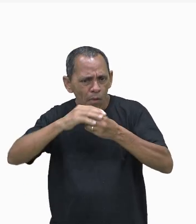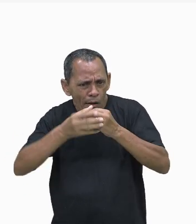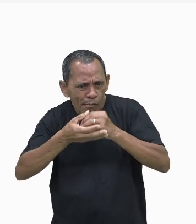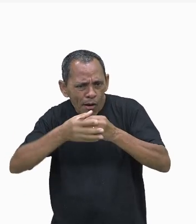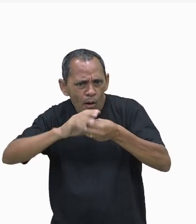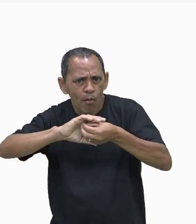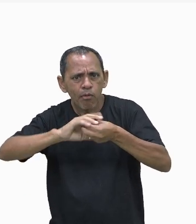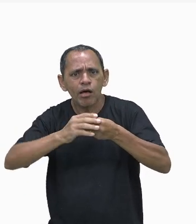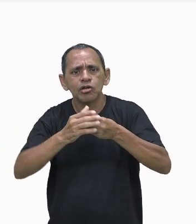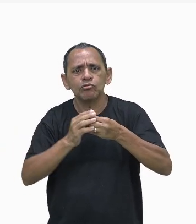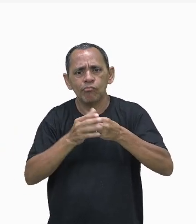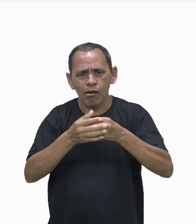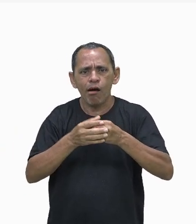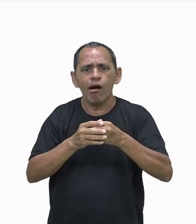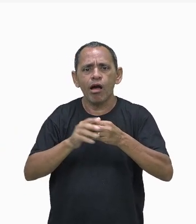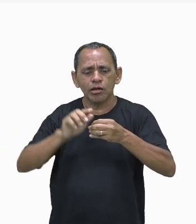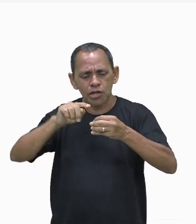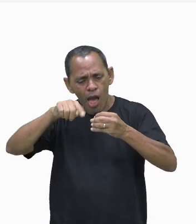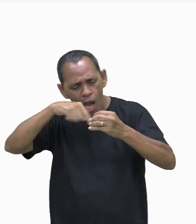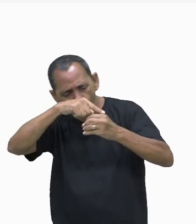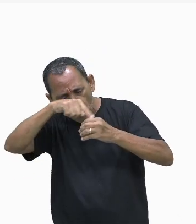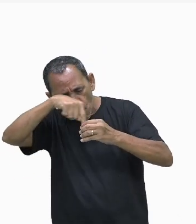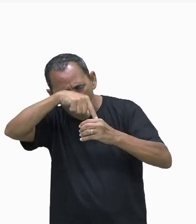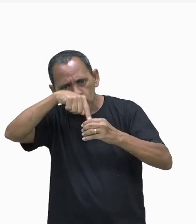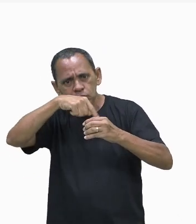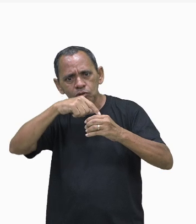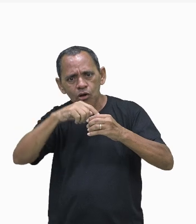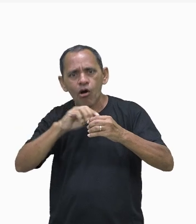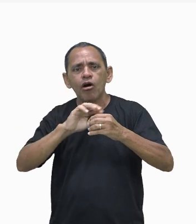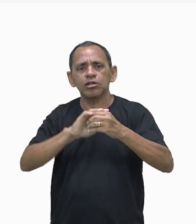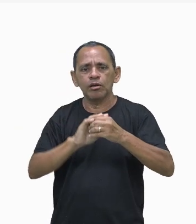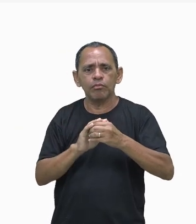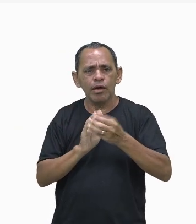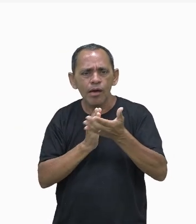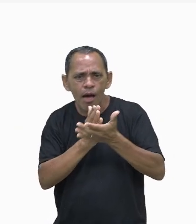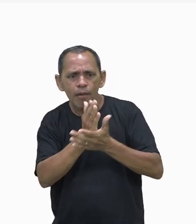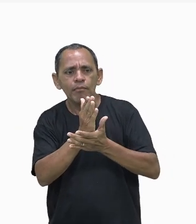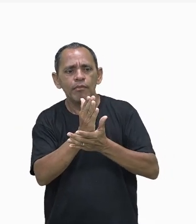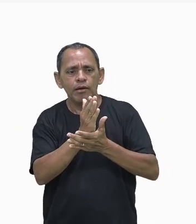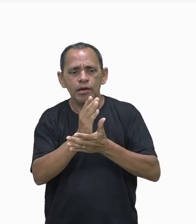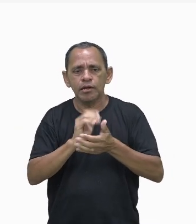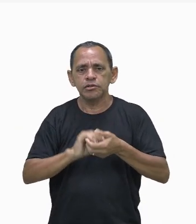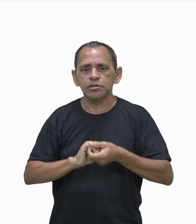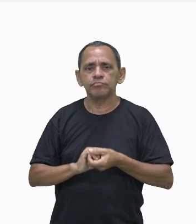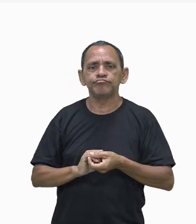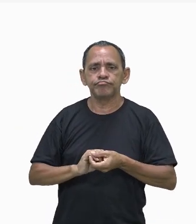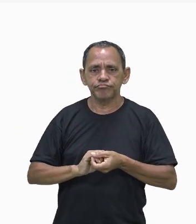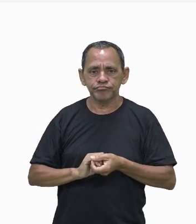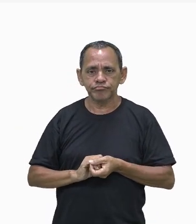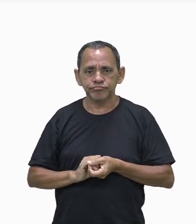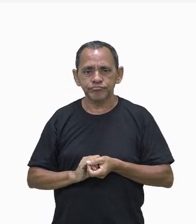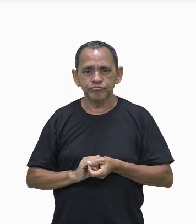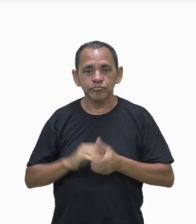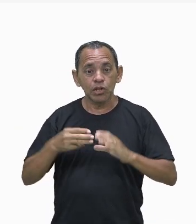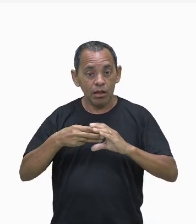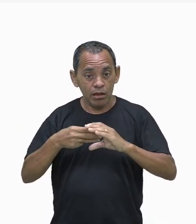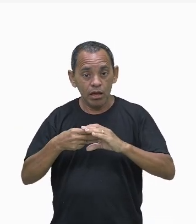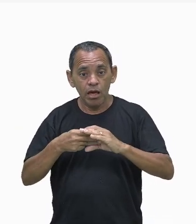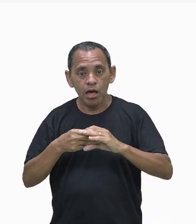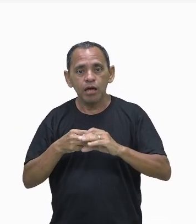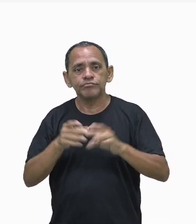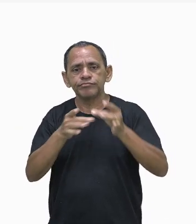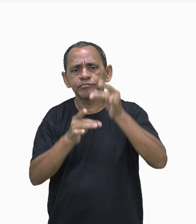plasmática, envoltório celular e permeabilidade celular. E no detalhamento nós vamos ver